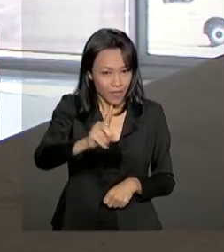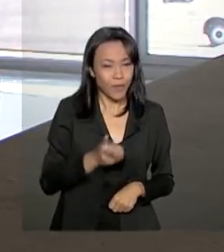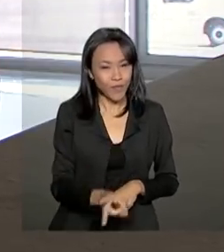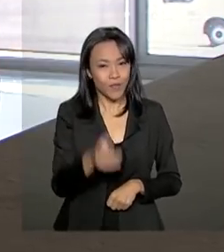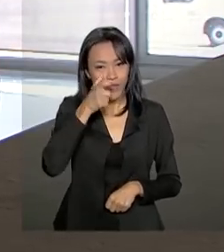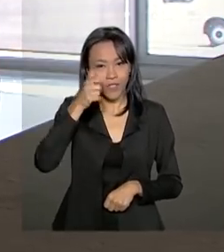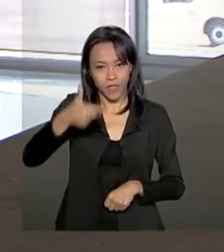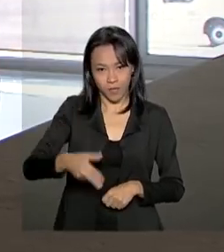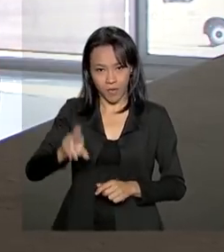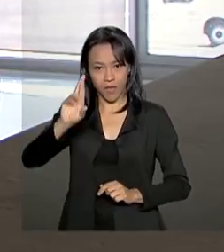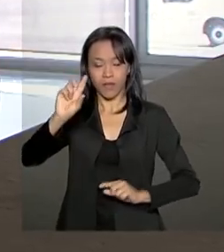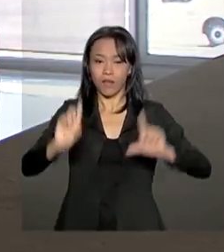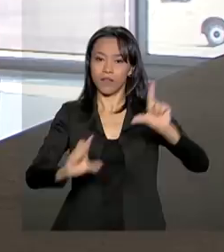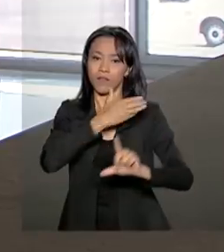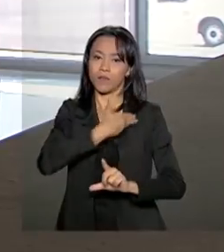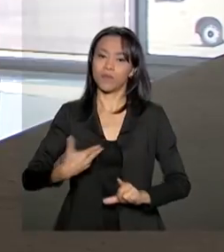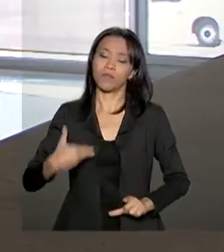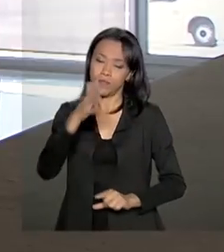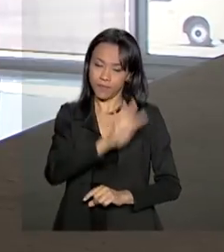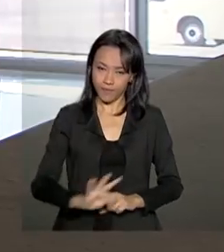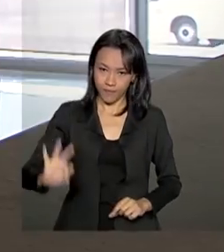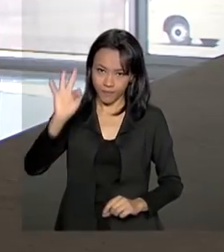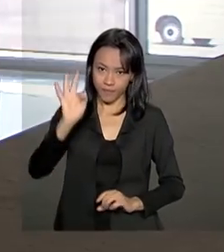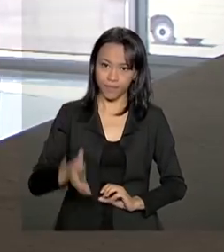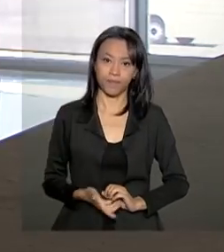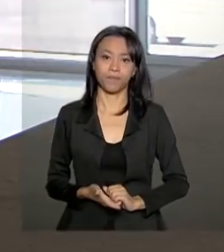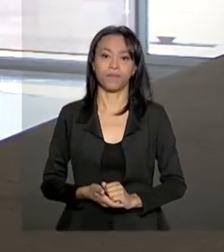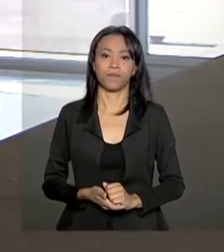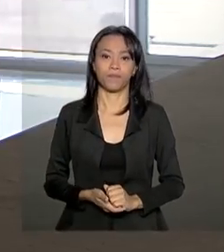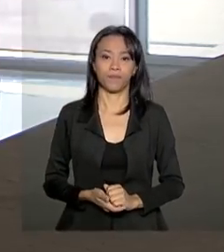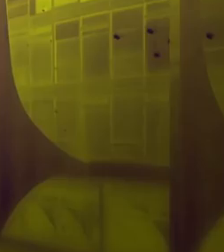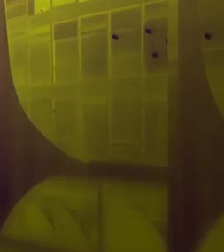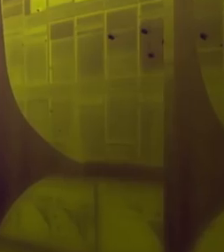continue com a gente na nbr a tv do governo federal